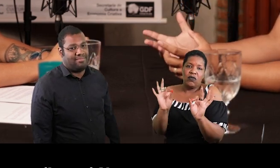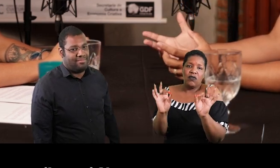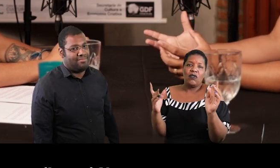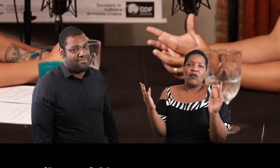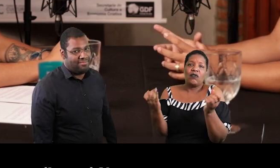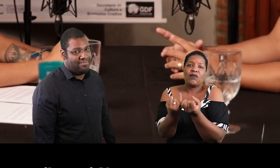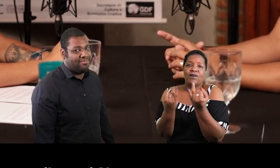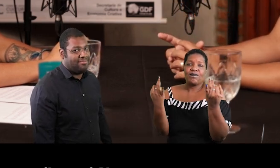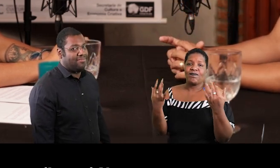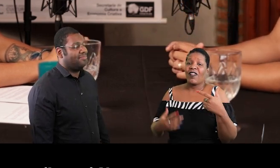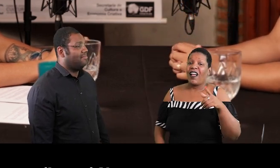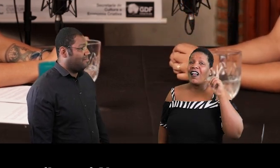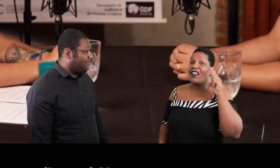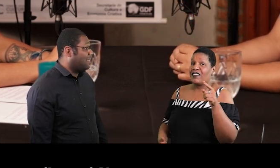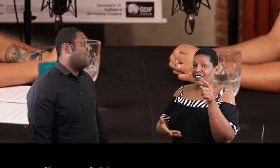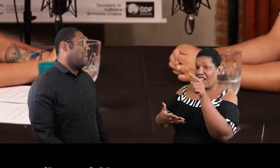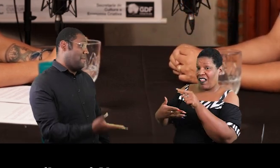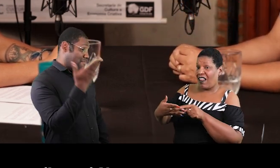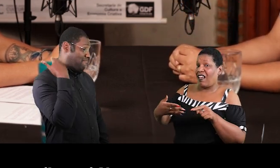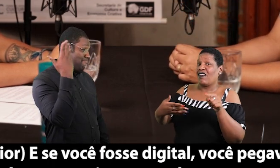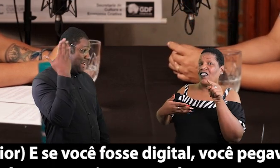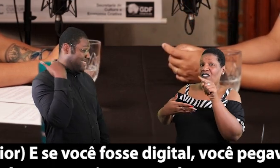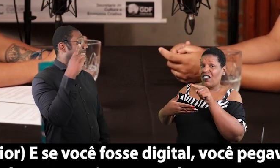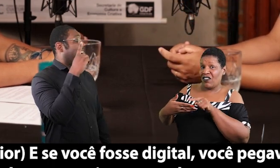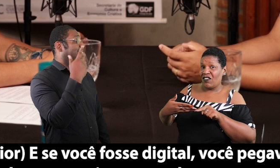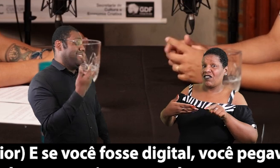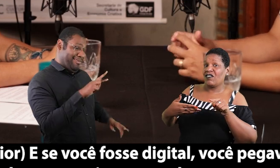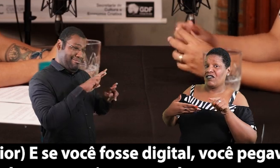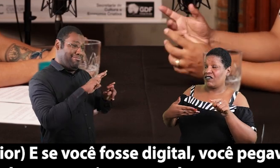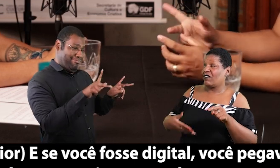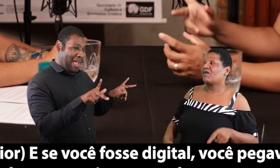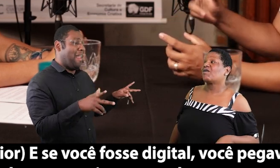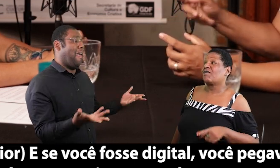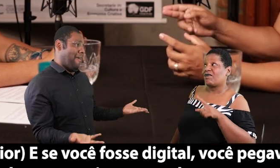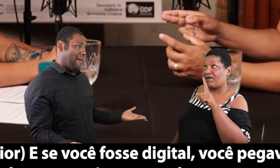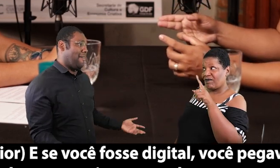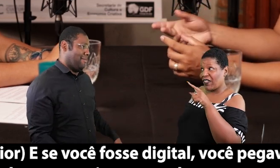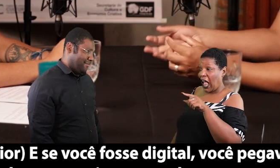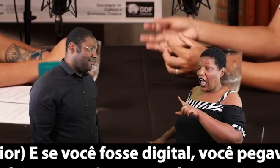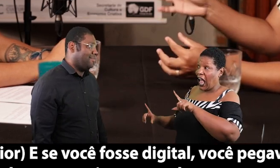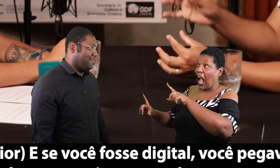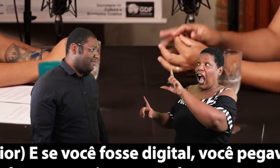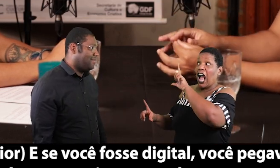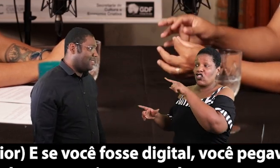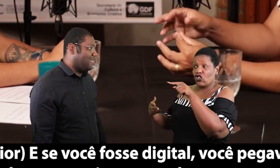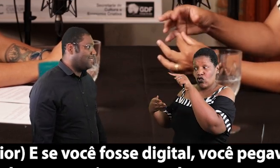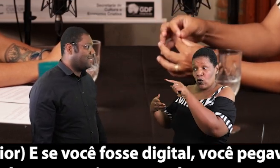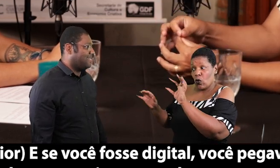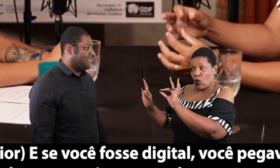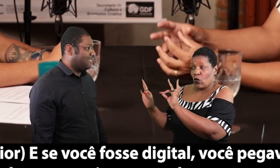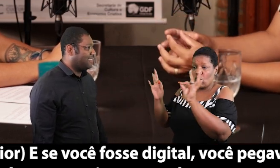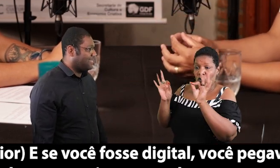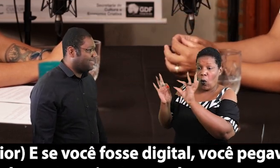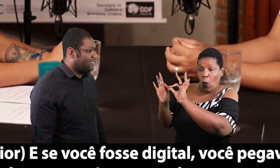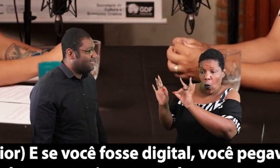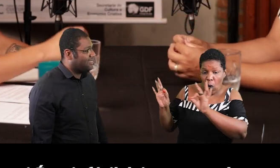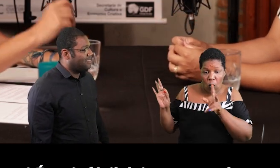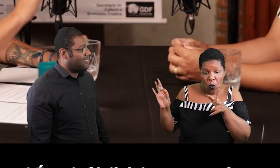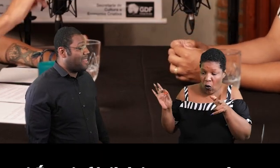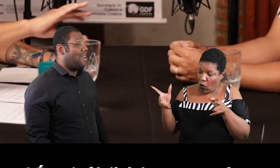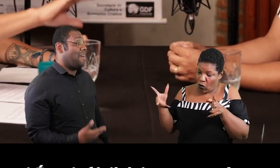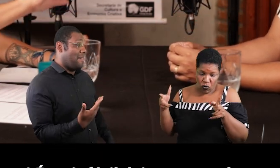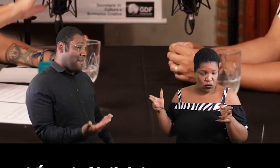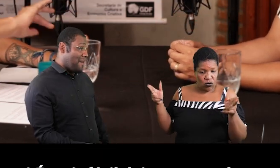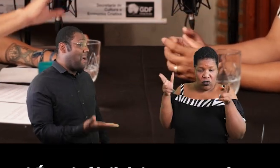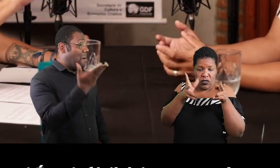vezes. Antigamente era na fita. Era na Vera mesmo, né? Se você fosse editar, você pegava o rolo, cortava, juntava, colava e pronto. É mais E